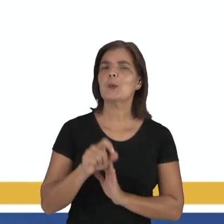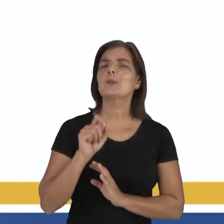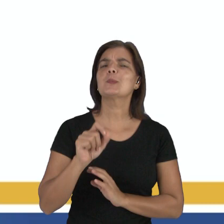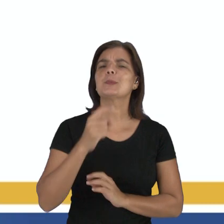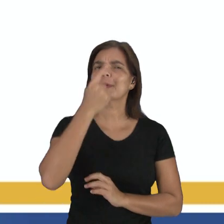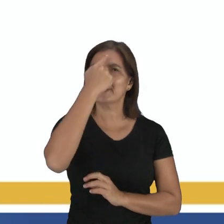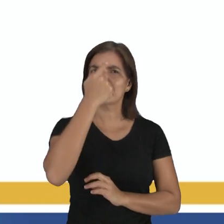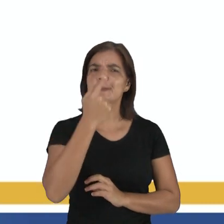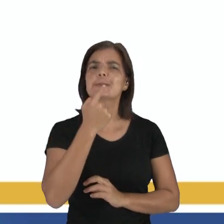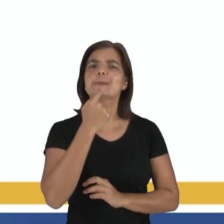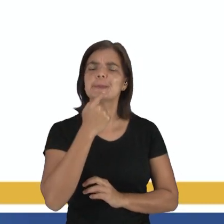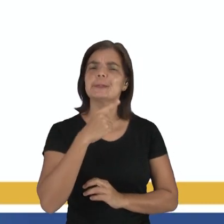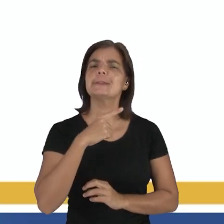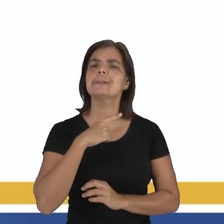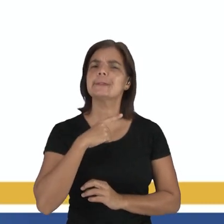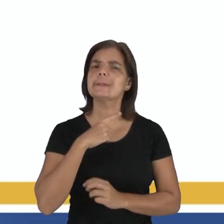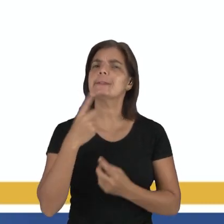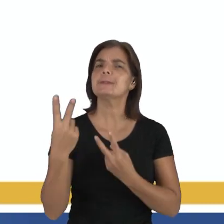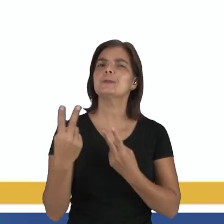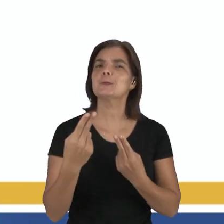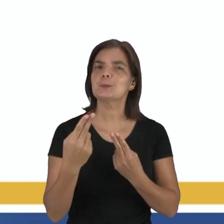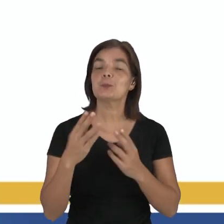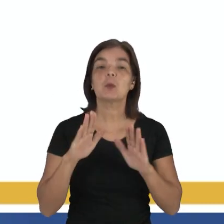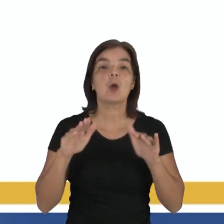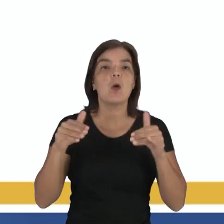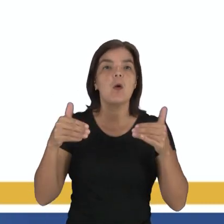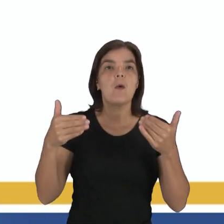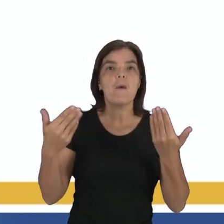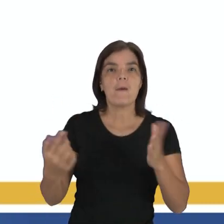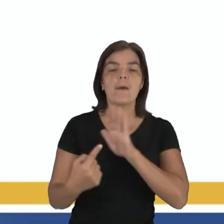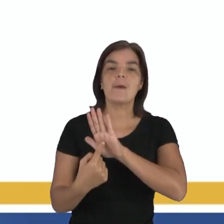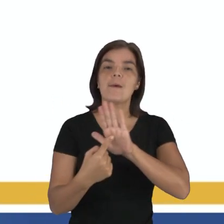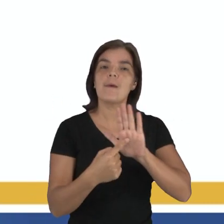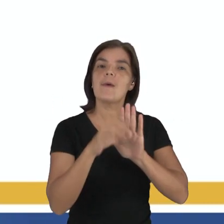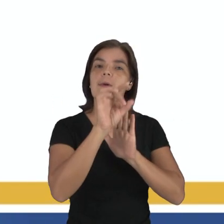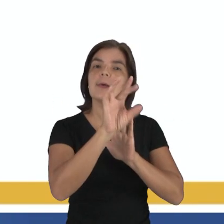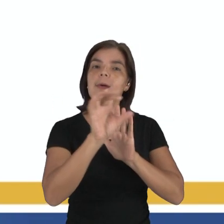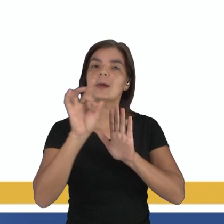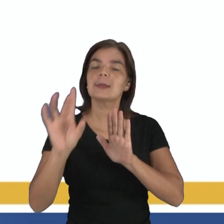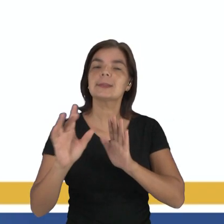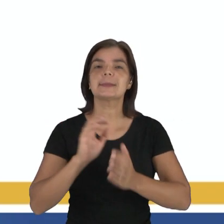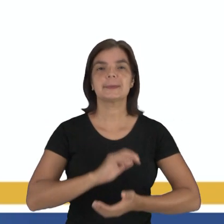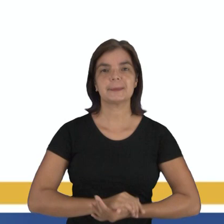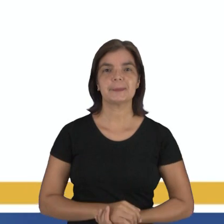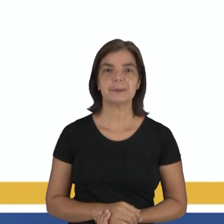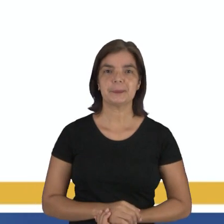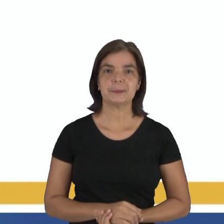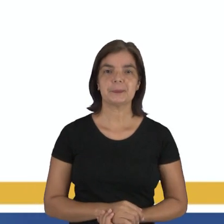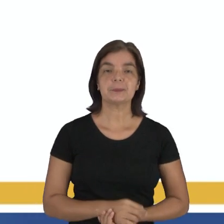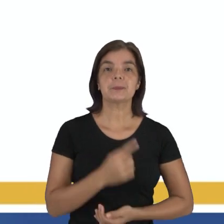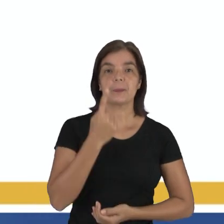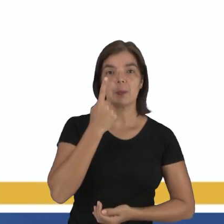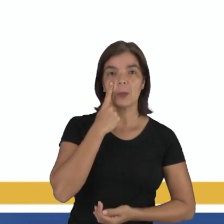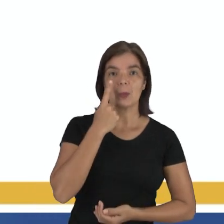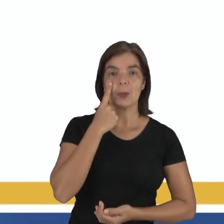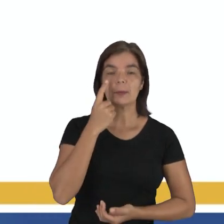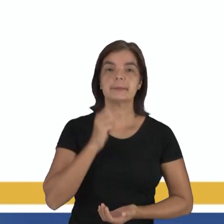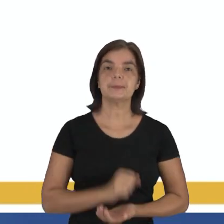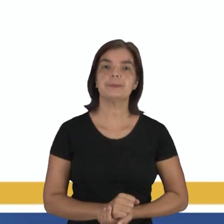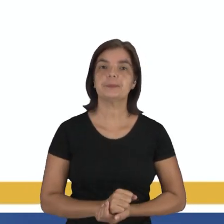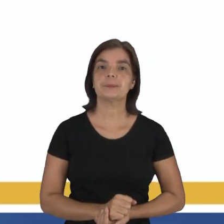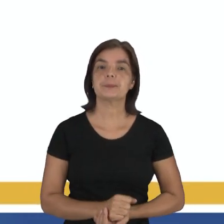que as imagens têm em comum? Qual é a cena mostrada em cada imagem? Olha só,